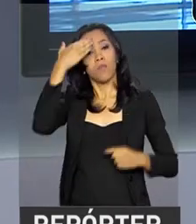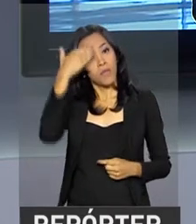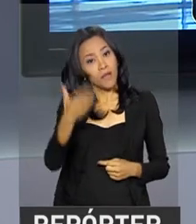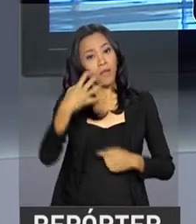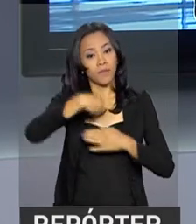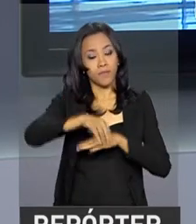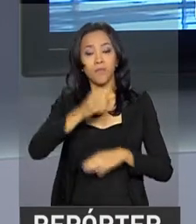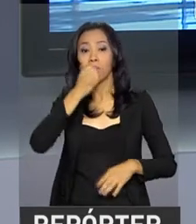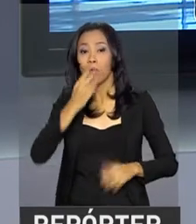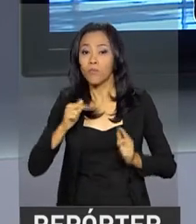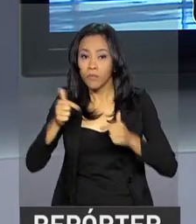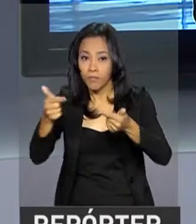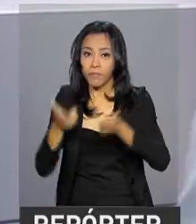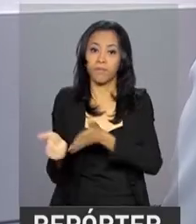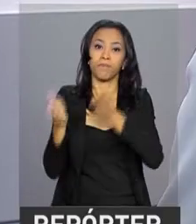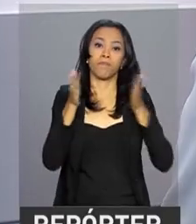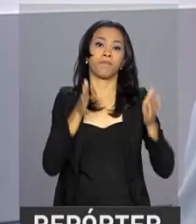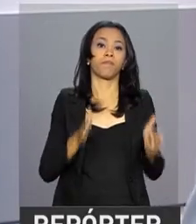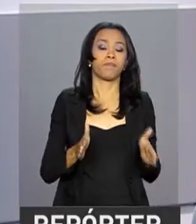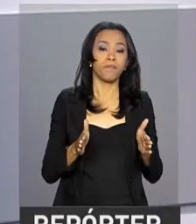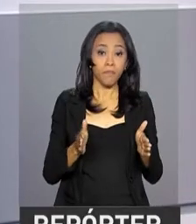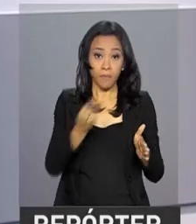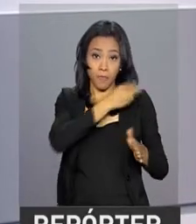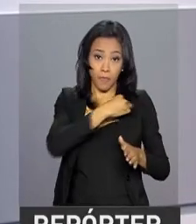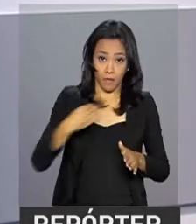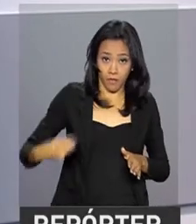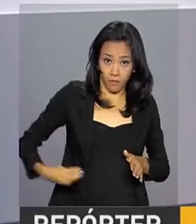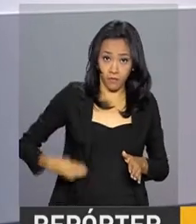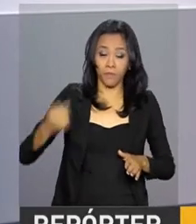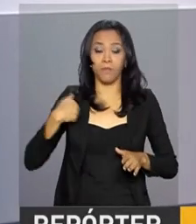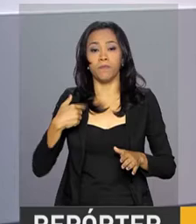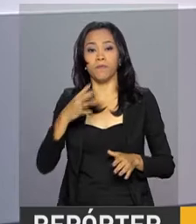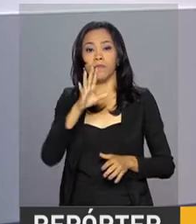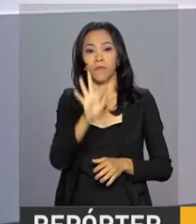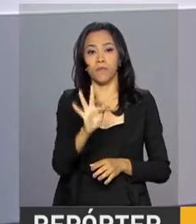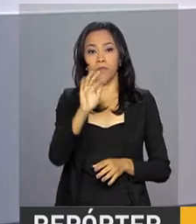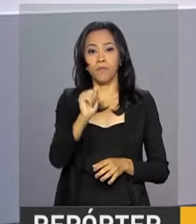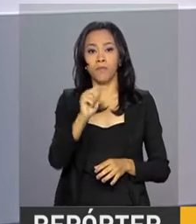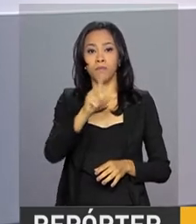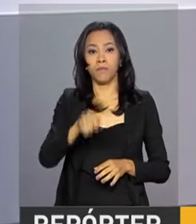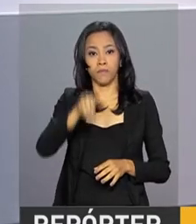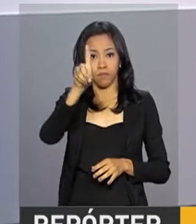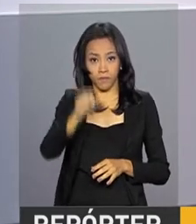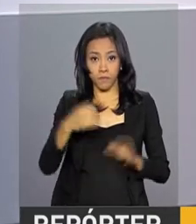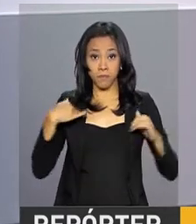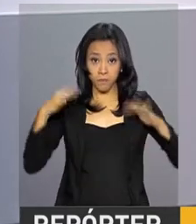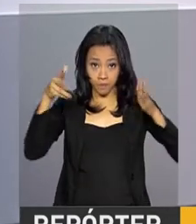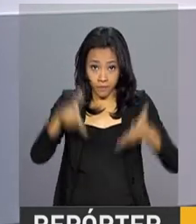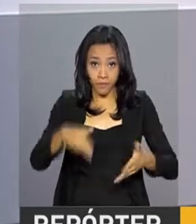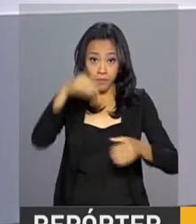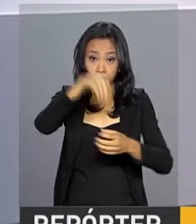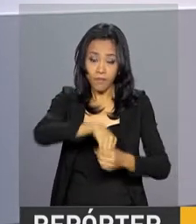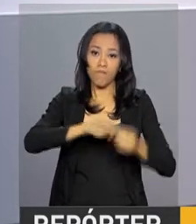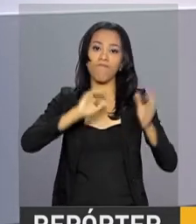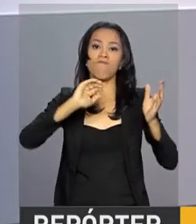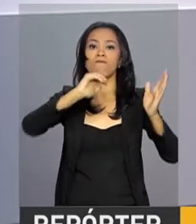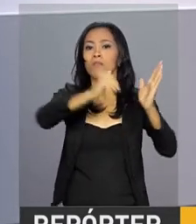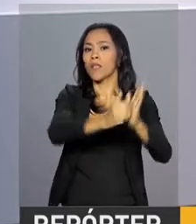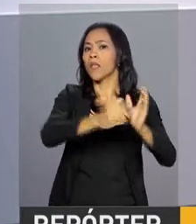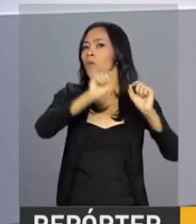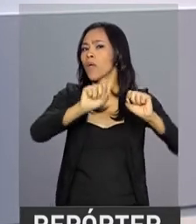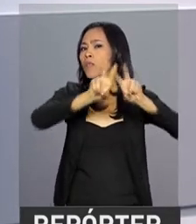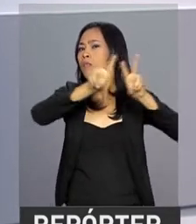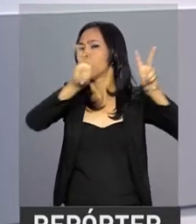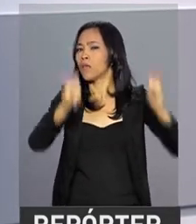vão trabalhar pra você o ministro da fazenda henrique meirelles participou no senado federal de audiência na comissão de assuntos